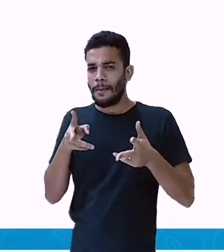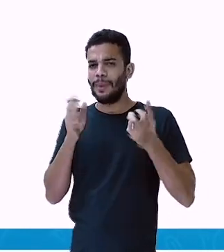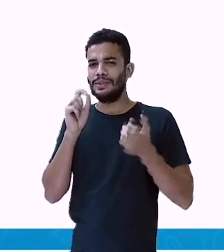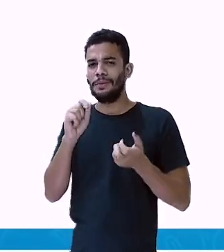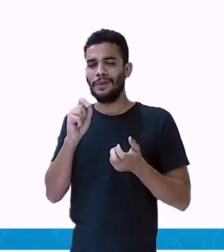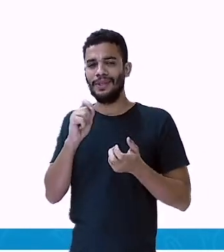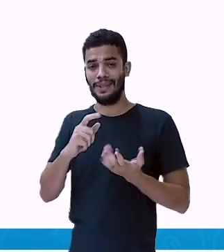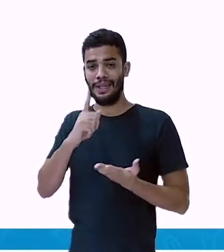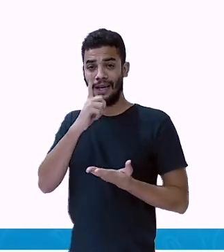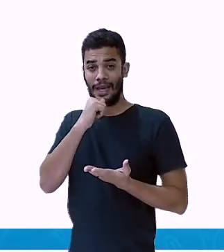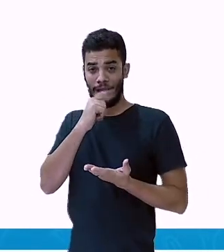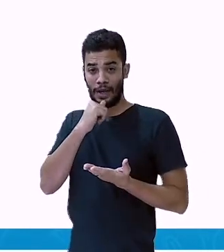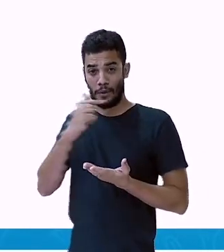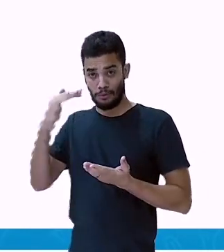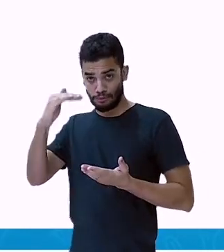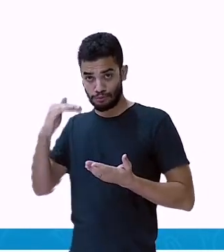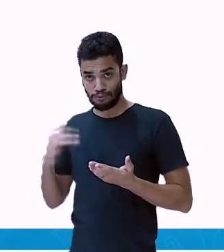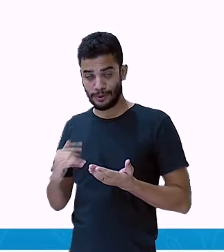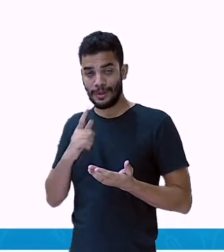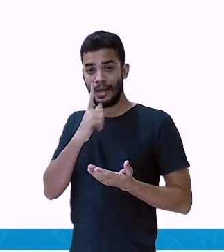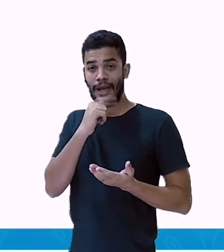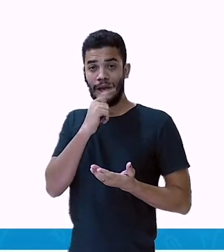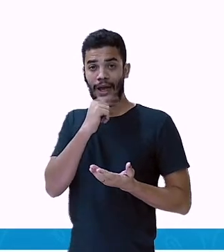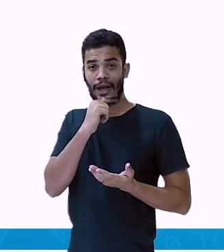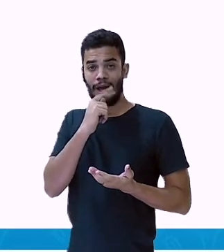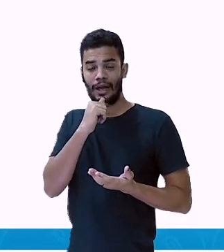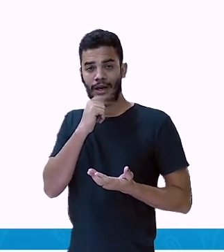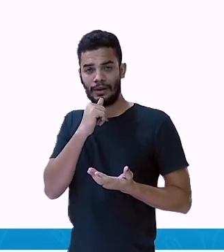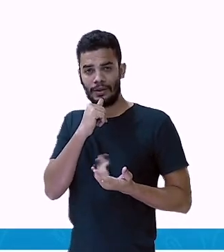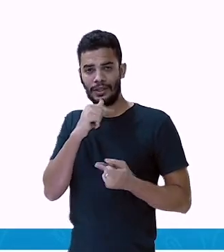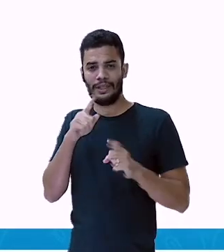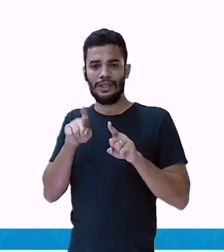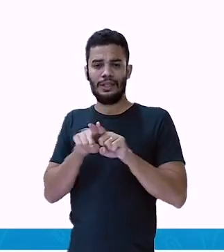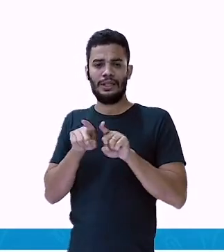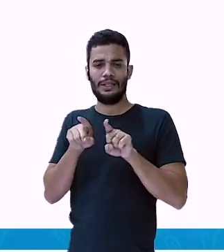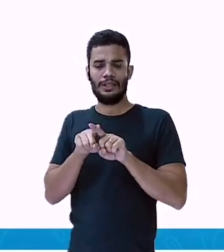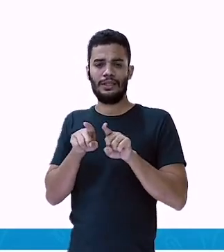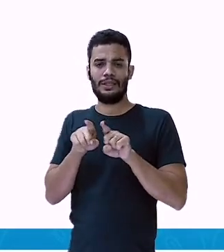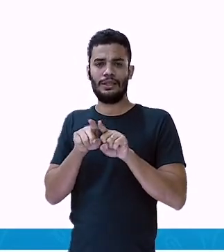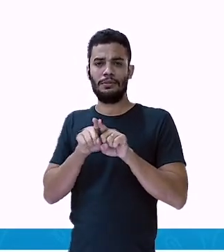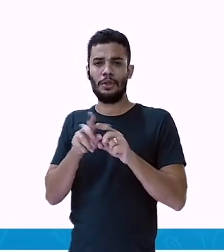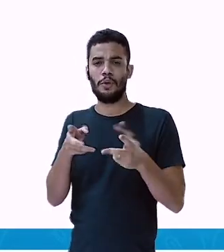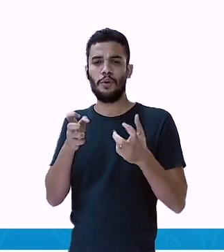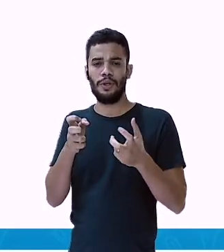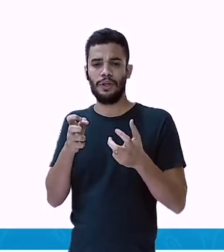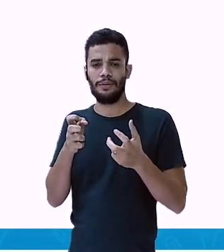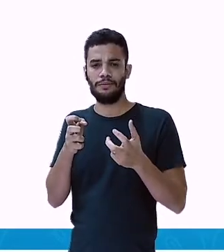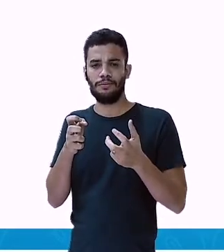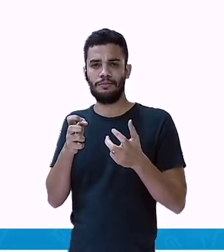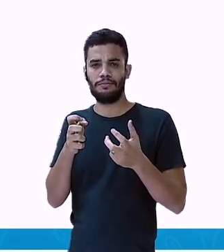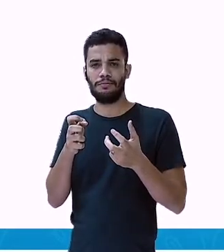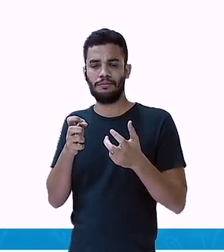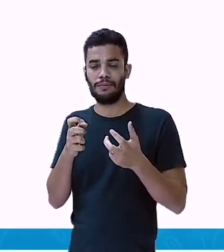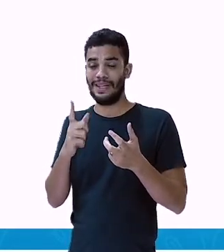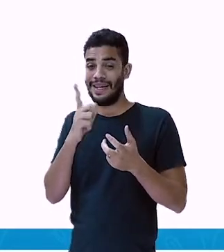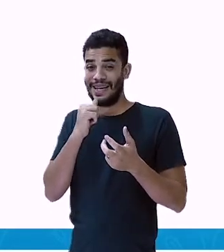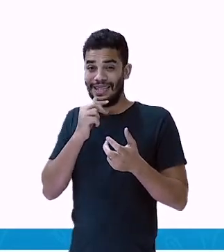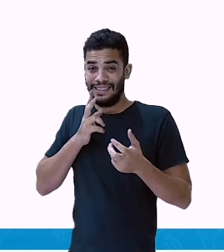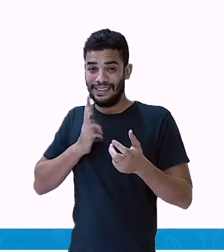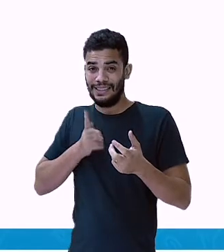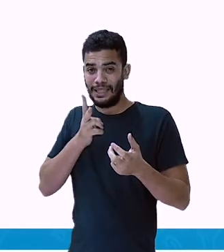A água, ela participa na maioria das substâncias. A água, ela